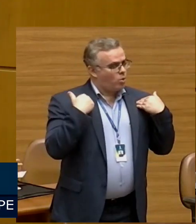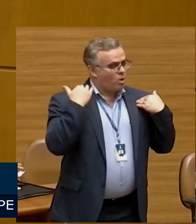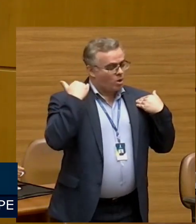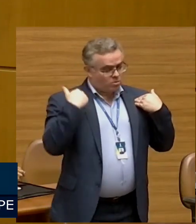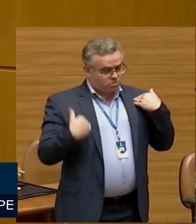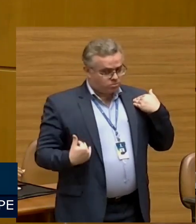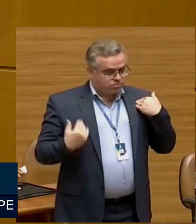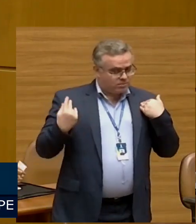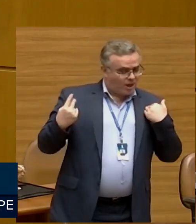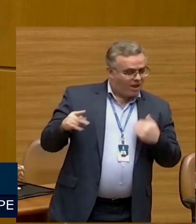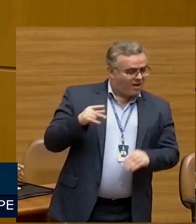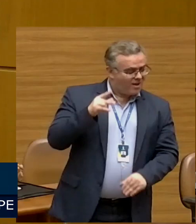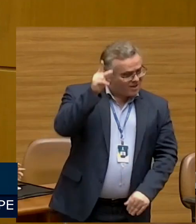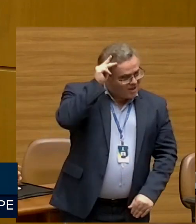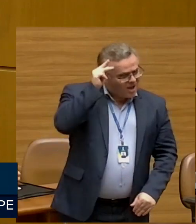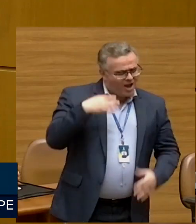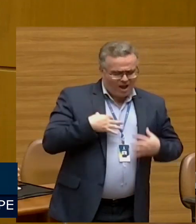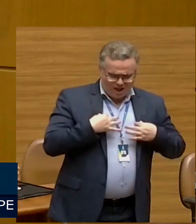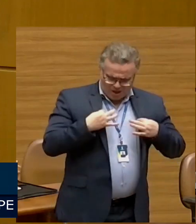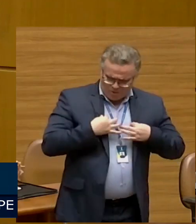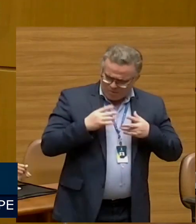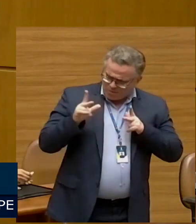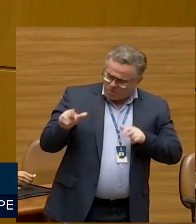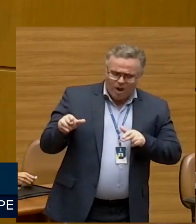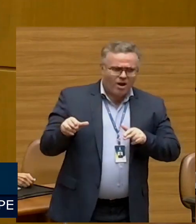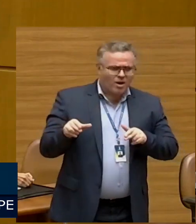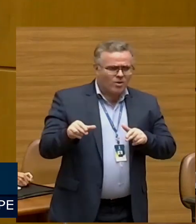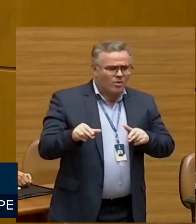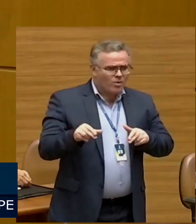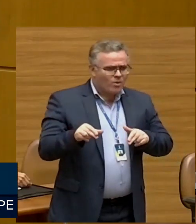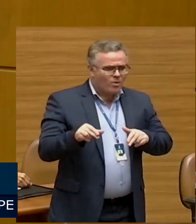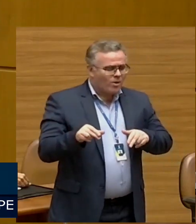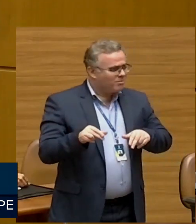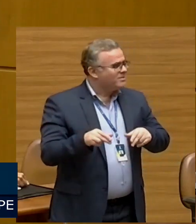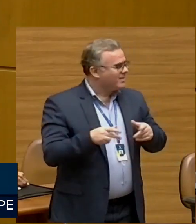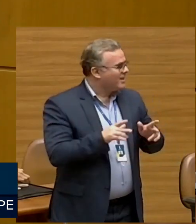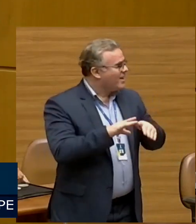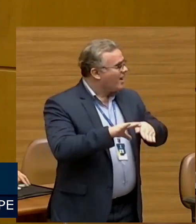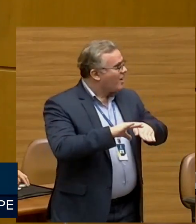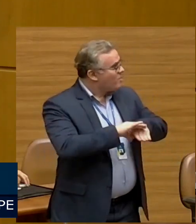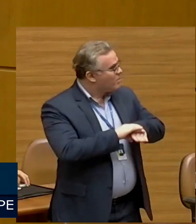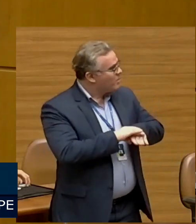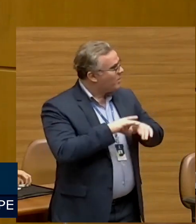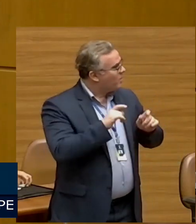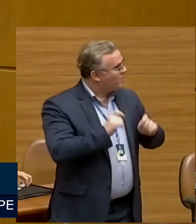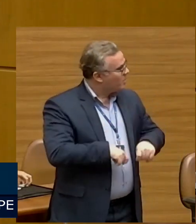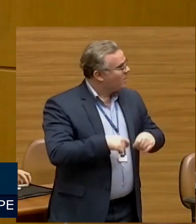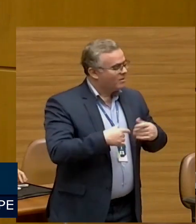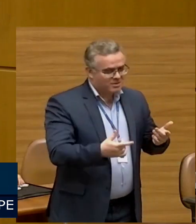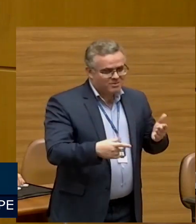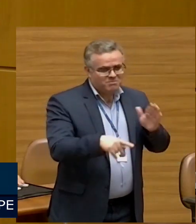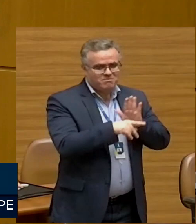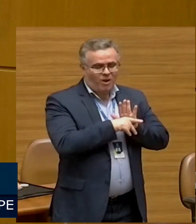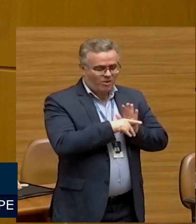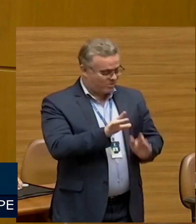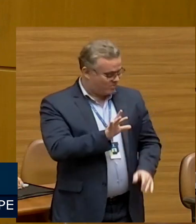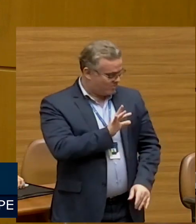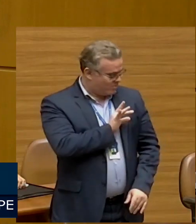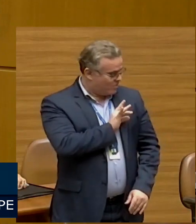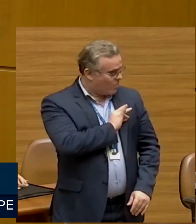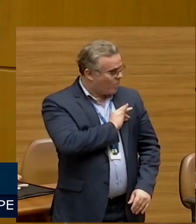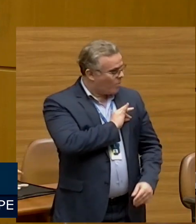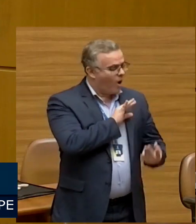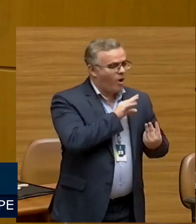é igualzinha, gente. A única diferença é o botão aqui, que eu estou do lado esquerdo do peito. O botão da Universidade Federal de Sergipe. Estou